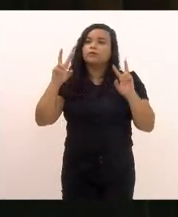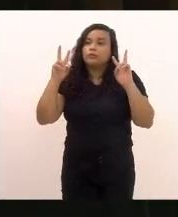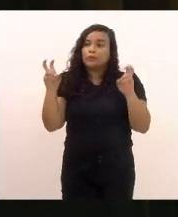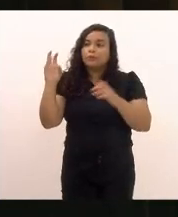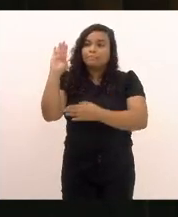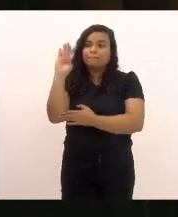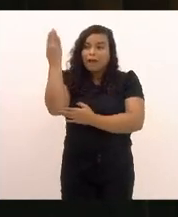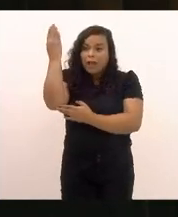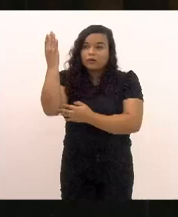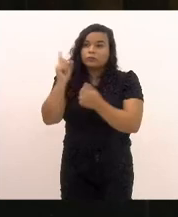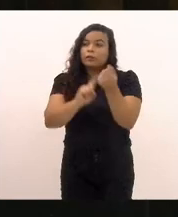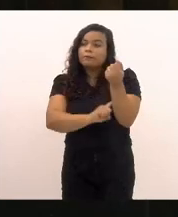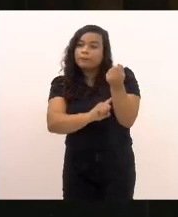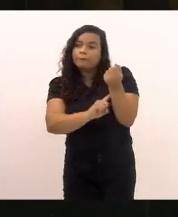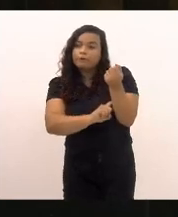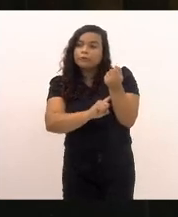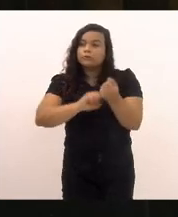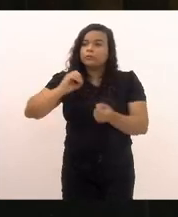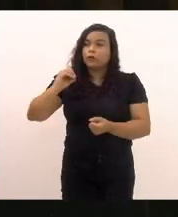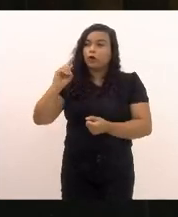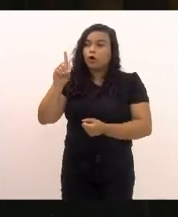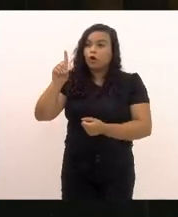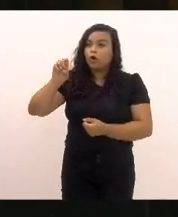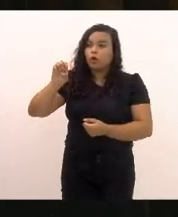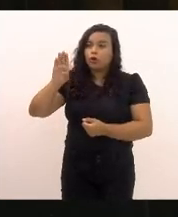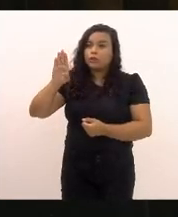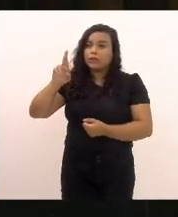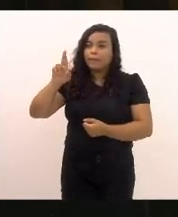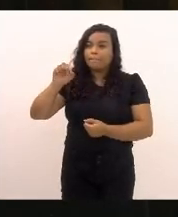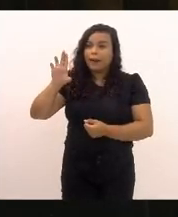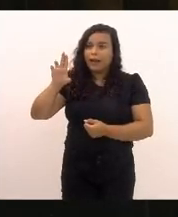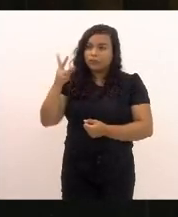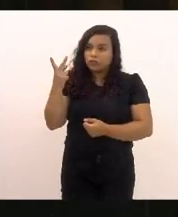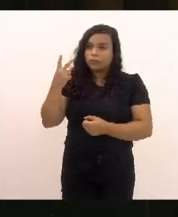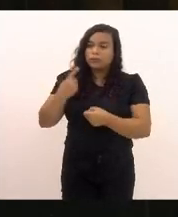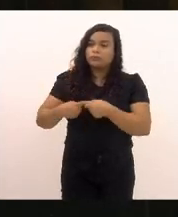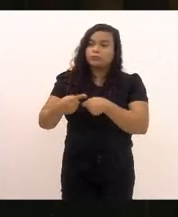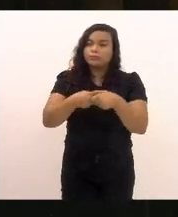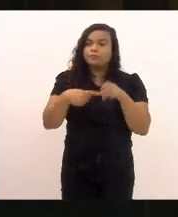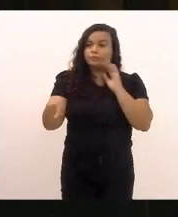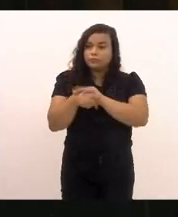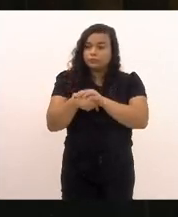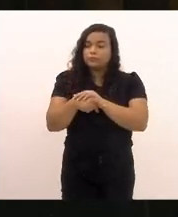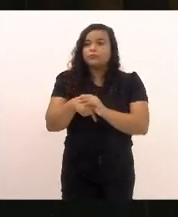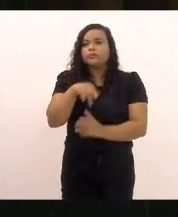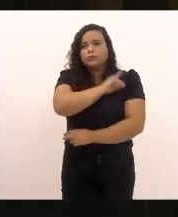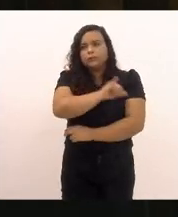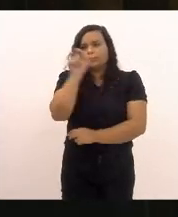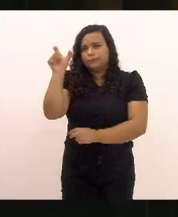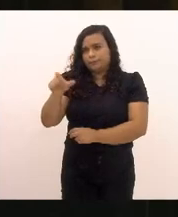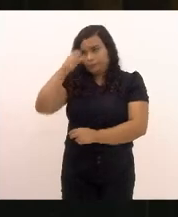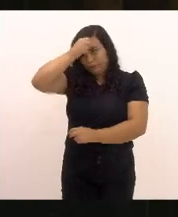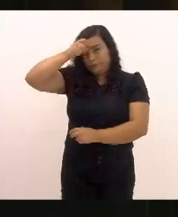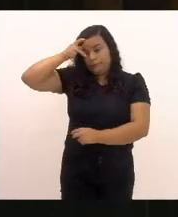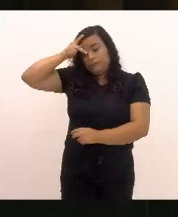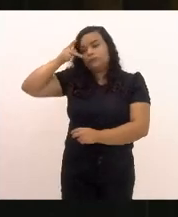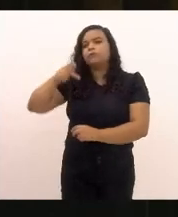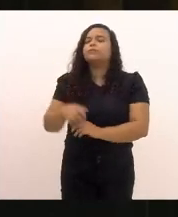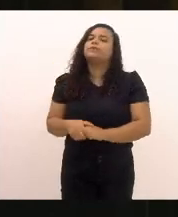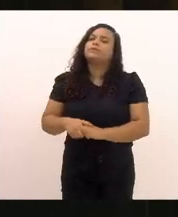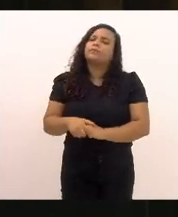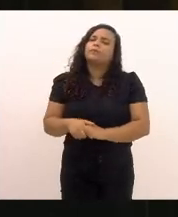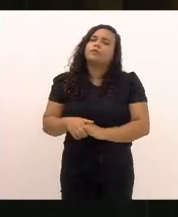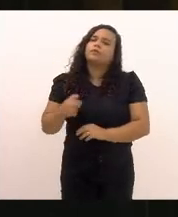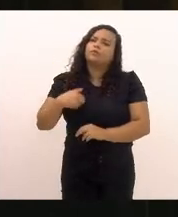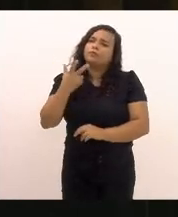hipócrita nervosinho da Odebrecht, do município do Rio de Janeiro, eu quero dizer que